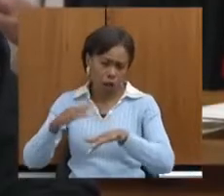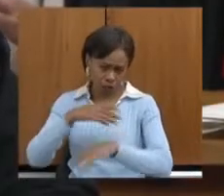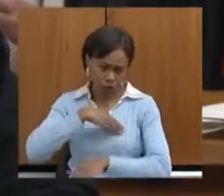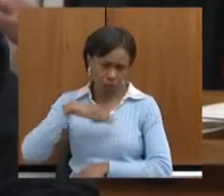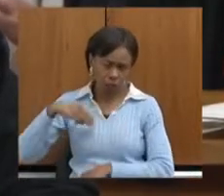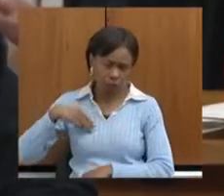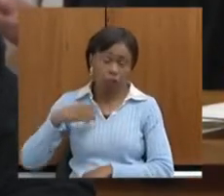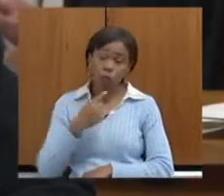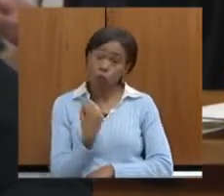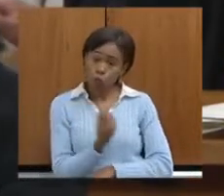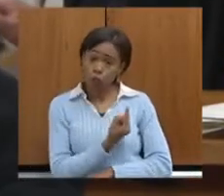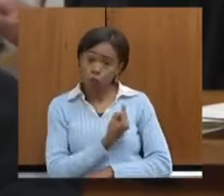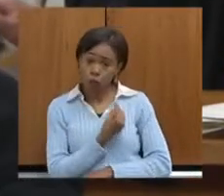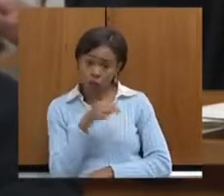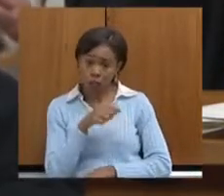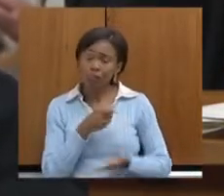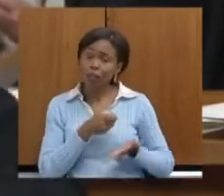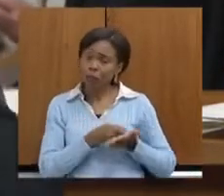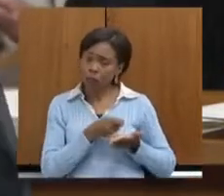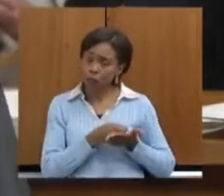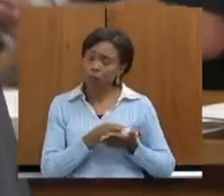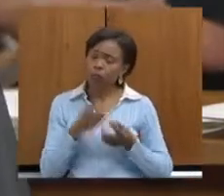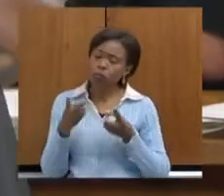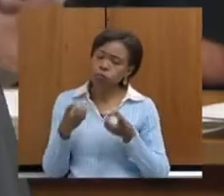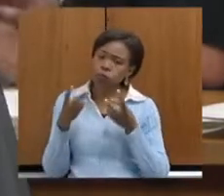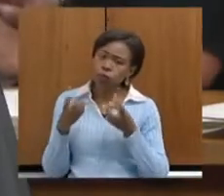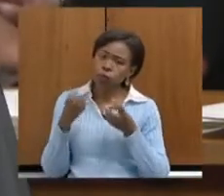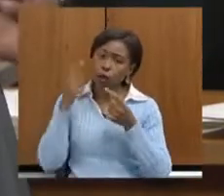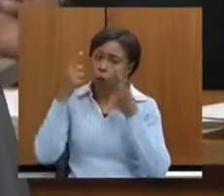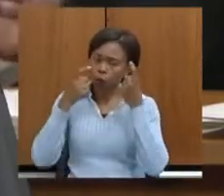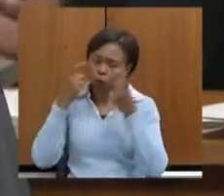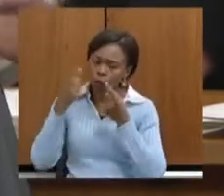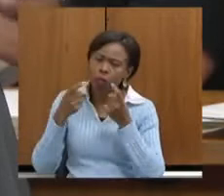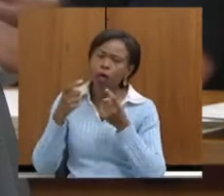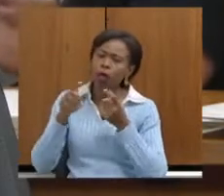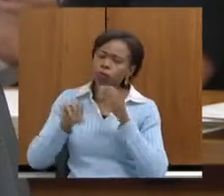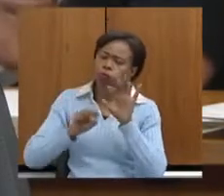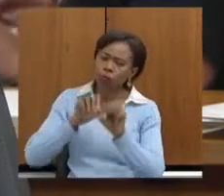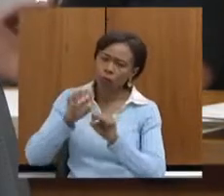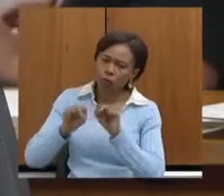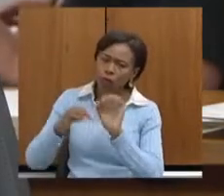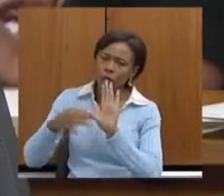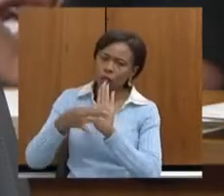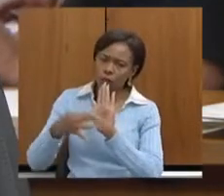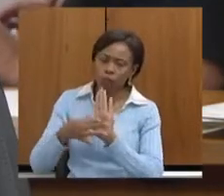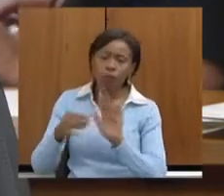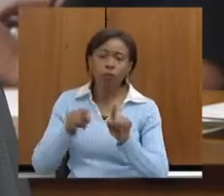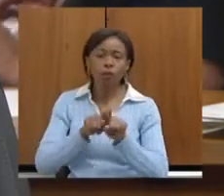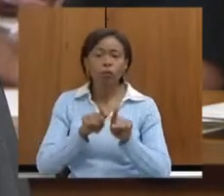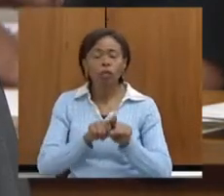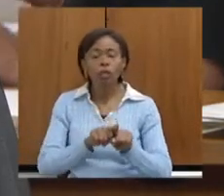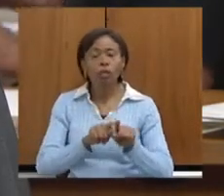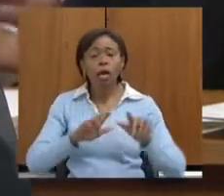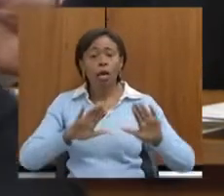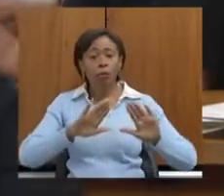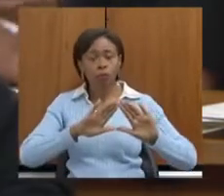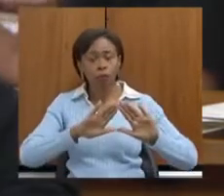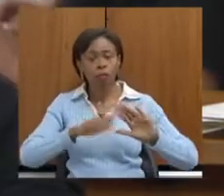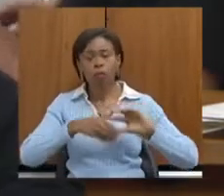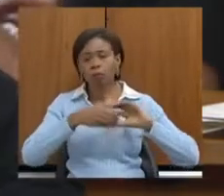é escutando as preocupações de todos queria cumprimentar a assembleia e pela realização dessa